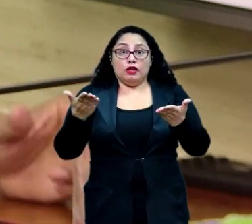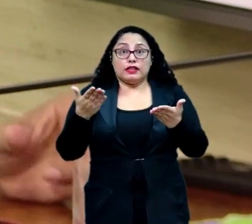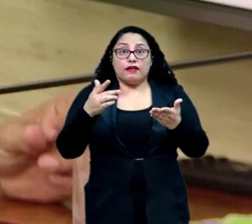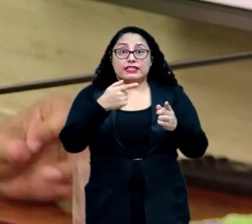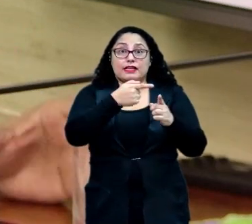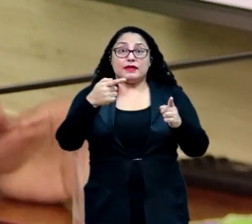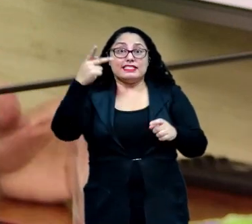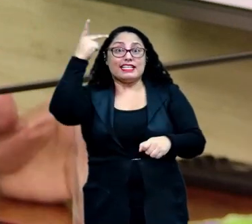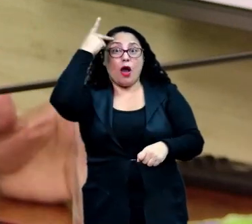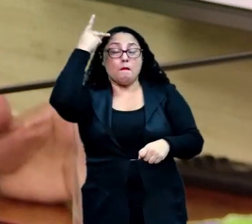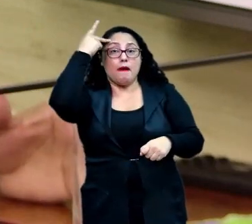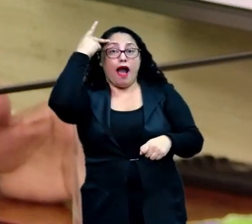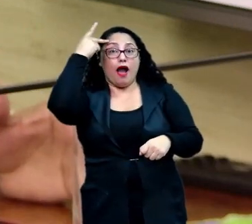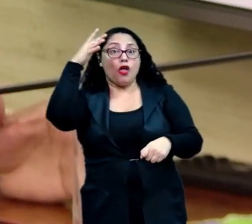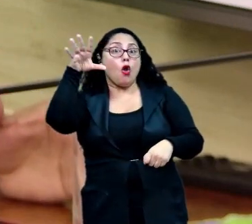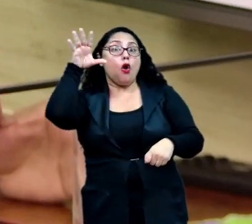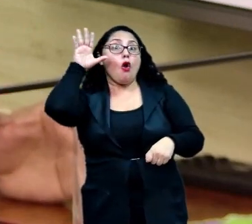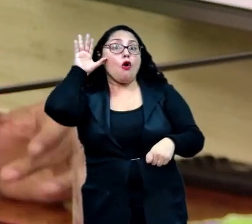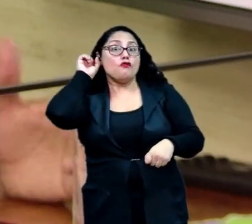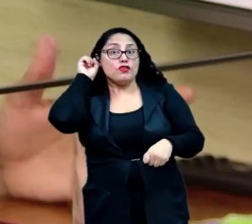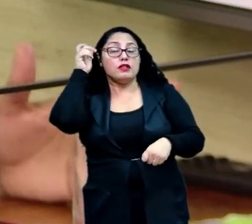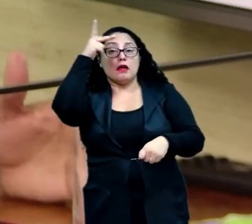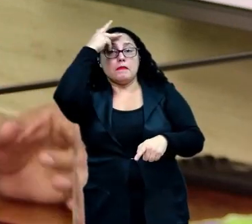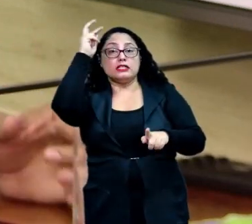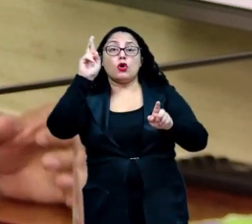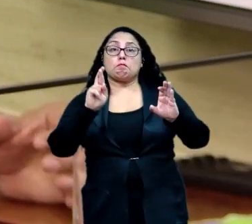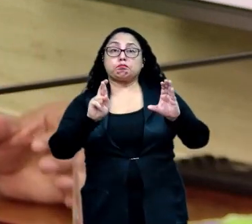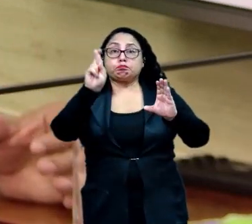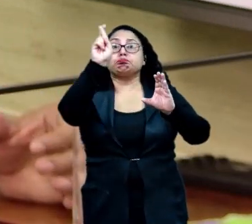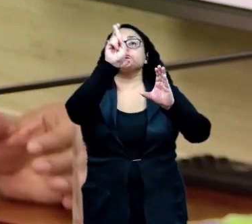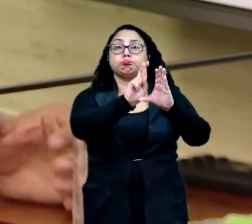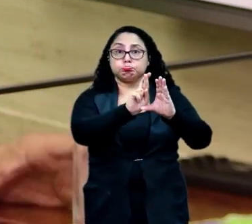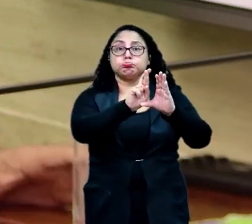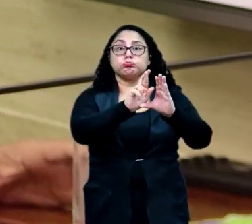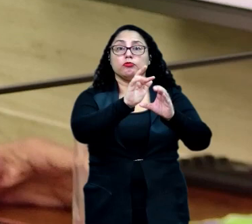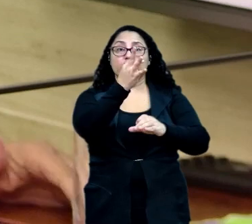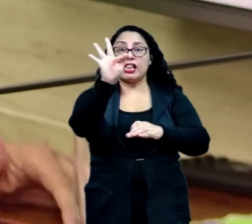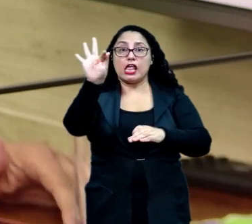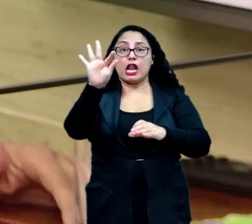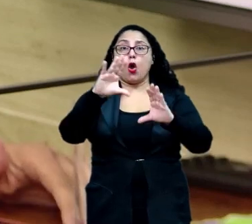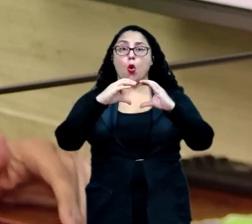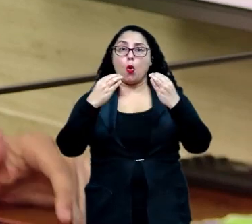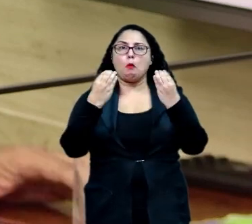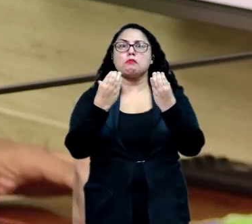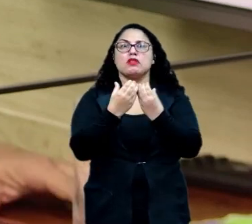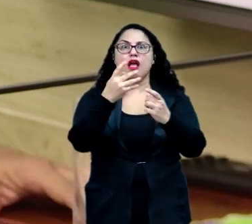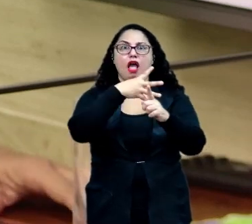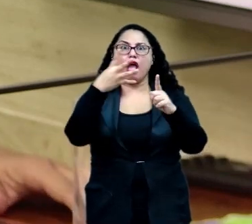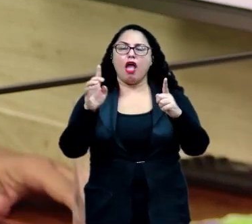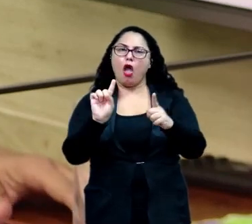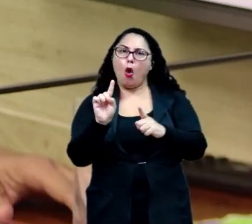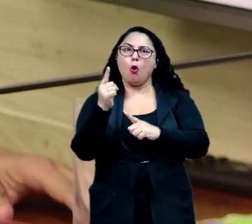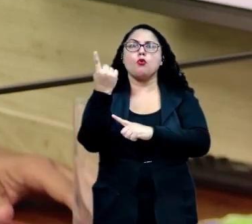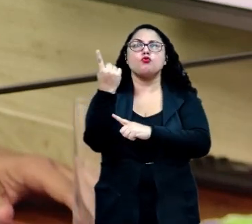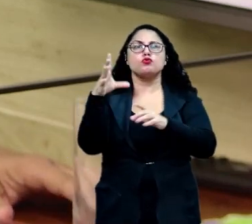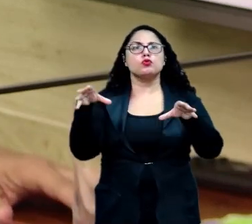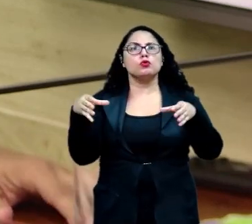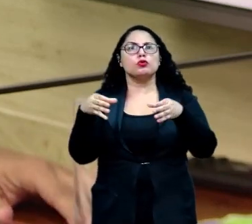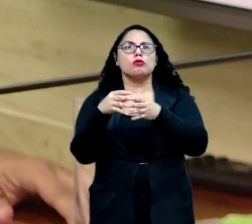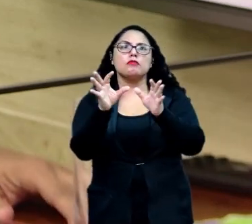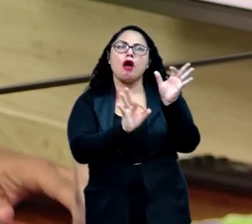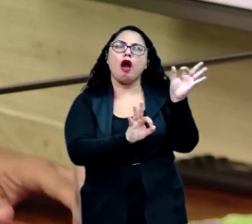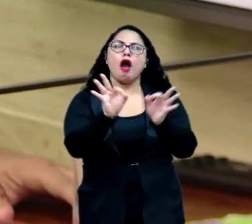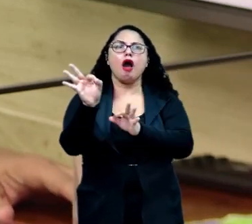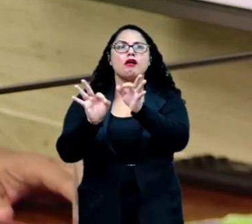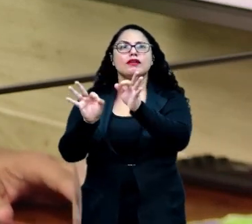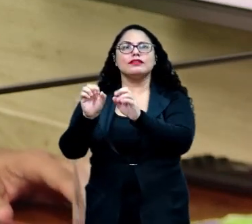da Parada, e eu ouvi de uma procuradora federal dizer que a comunidade LGBT era o único grupo